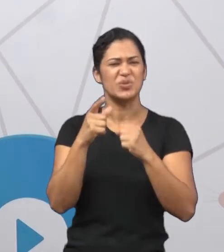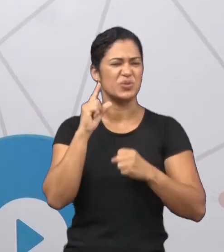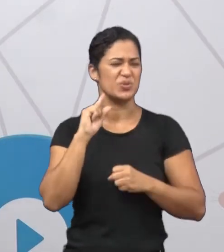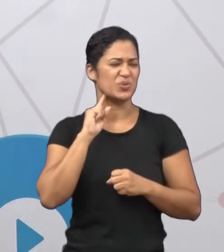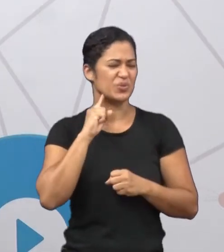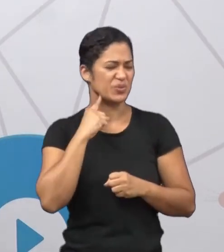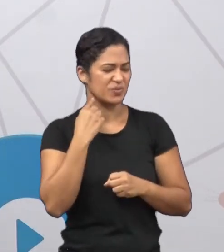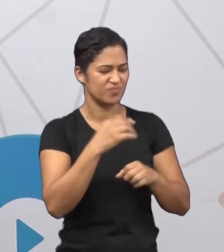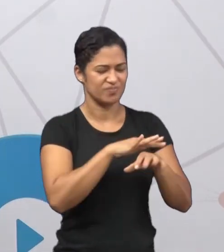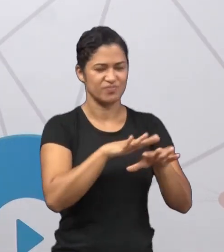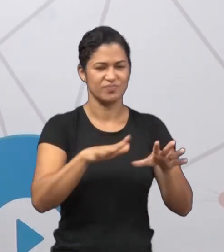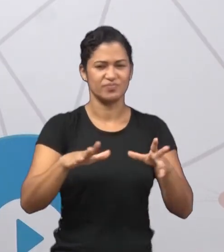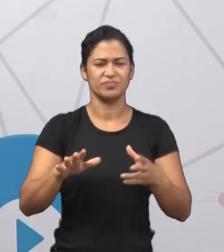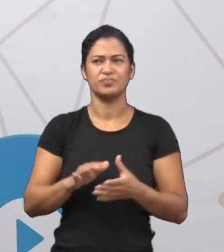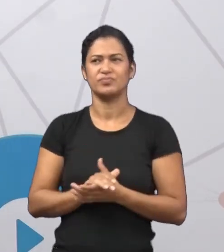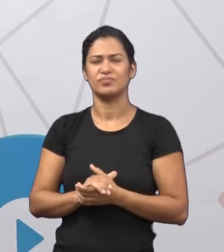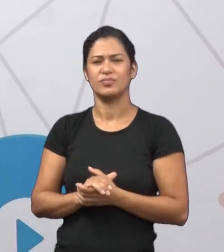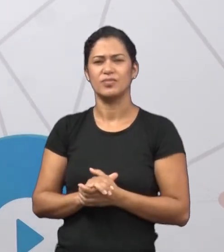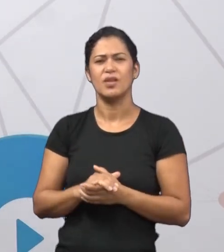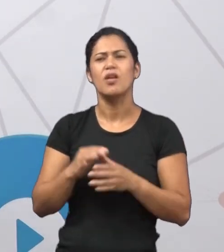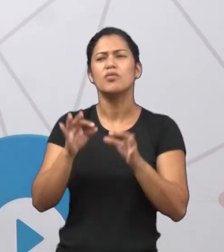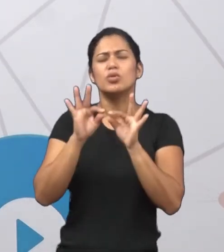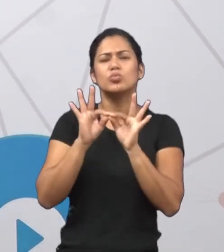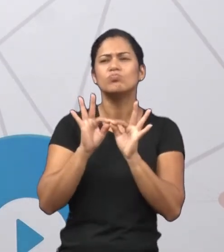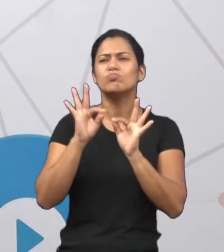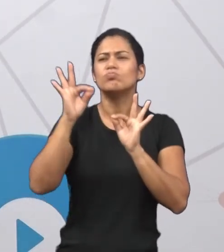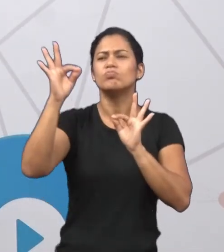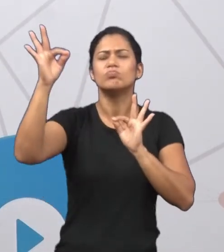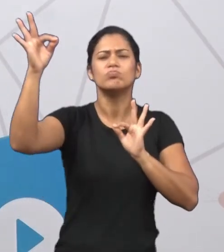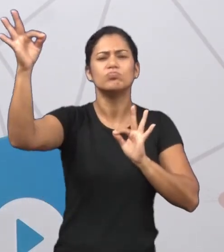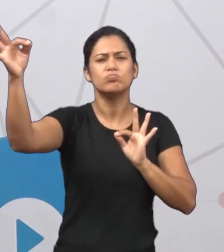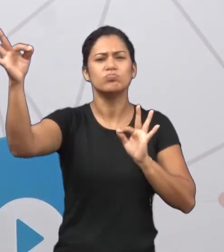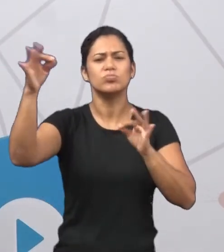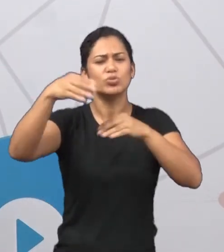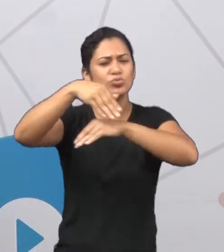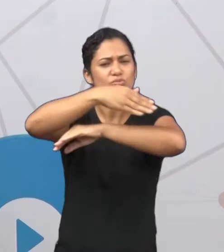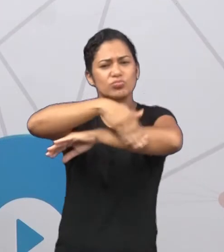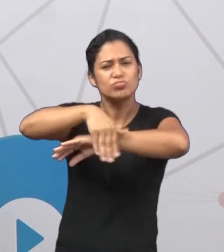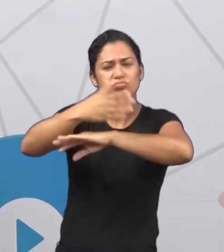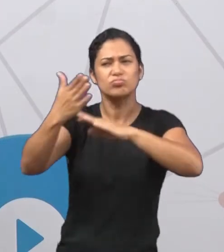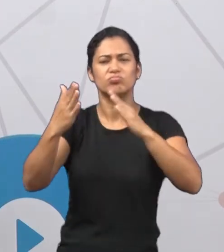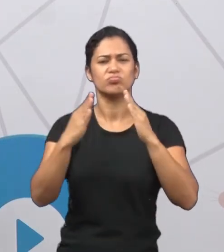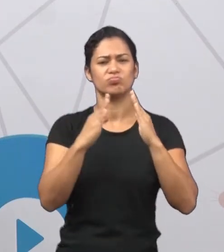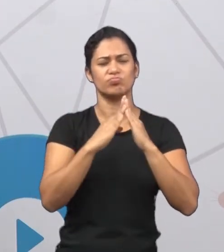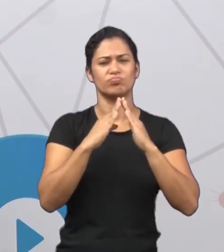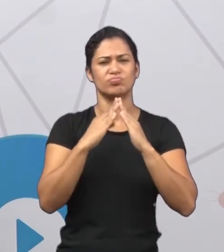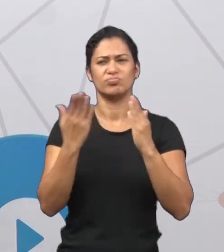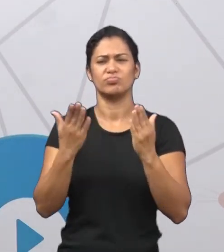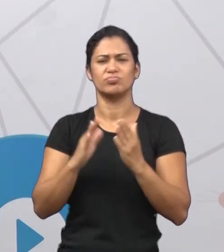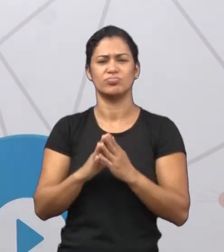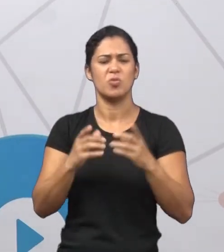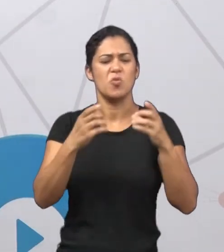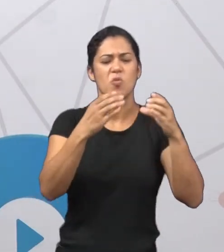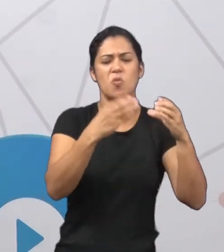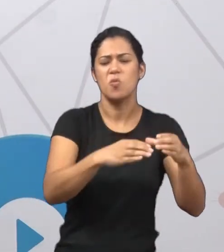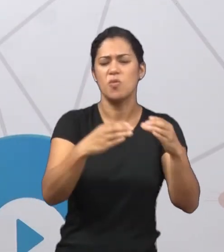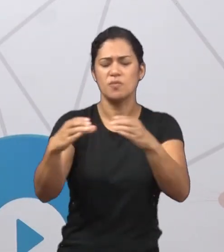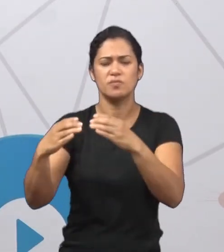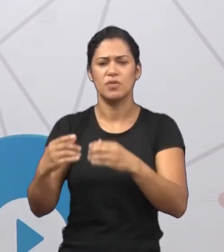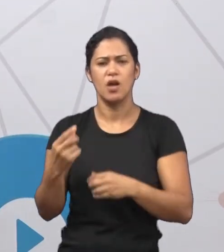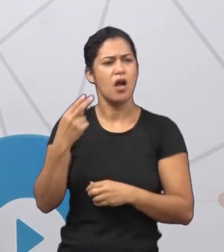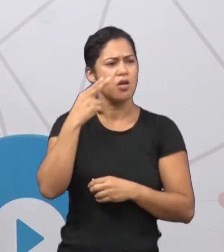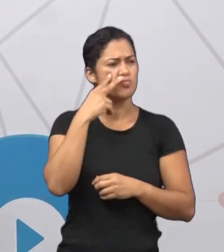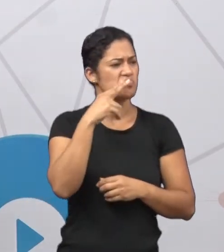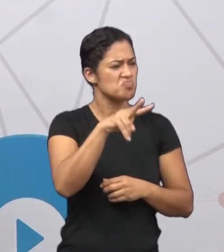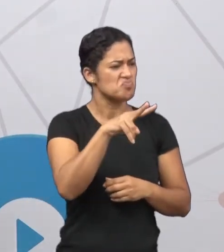muitas vezes elas ficam distantes. Porque eu penso assim, você pode estar pensando, eu não vejo indústria por